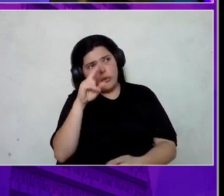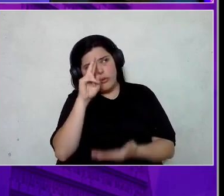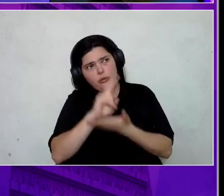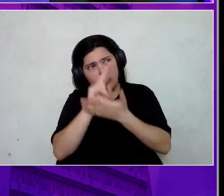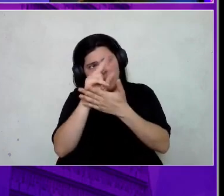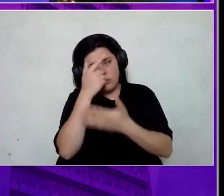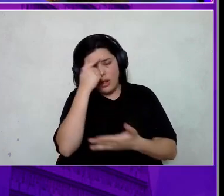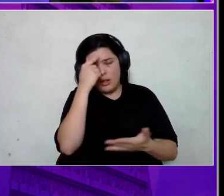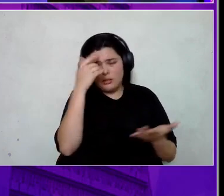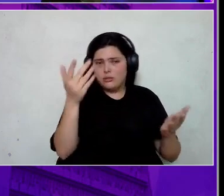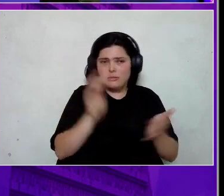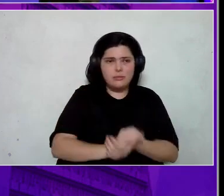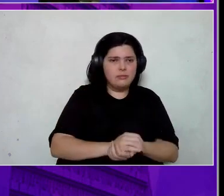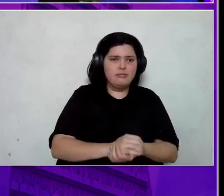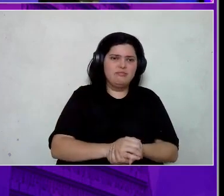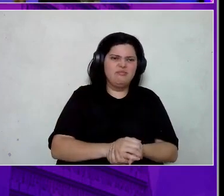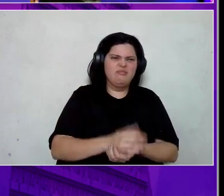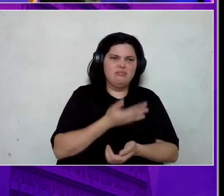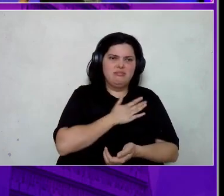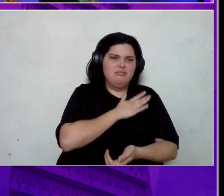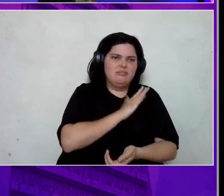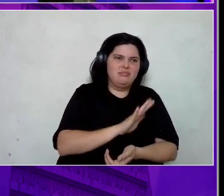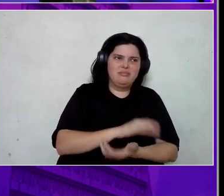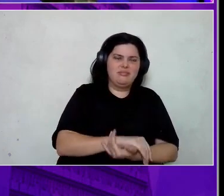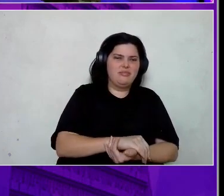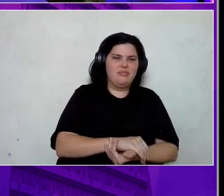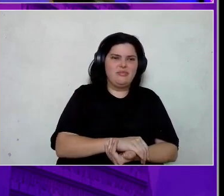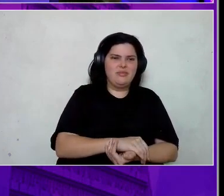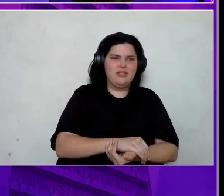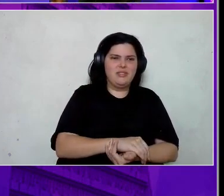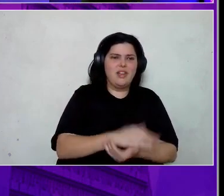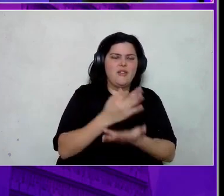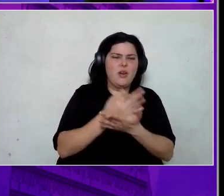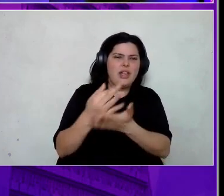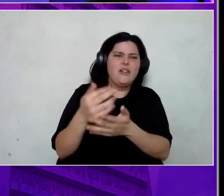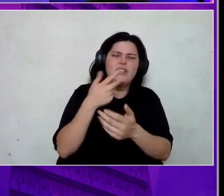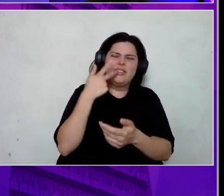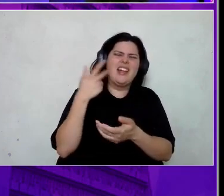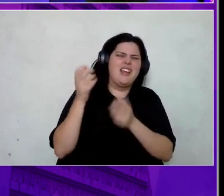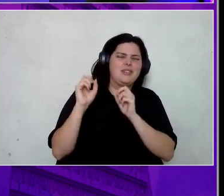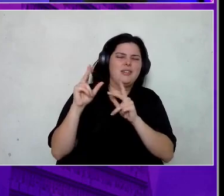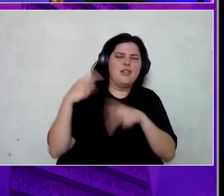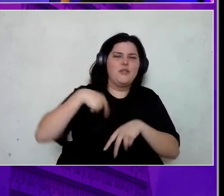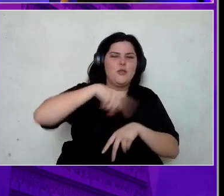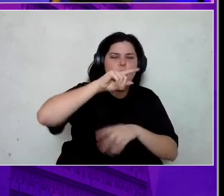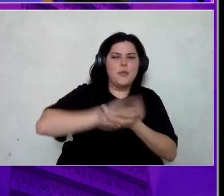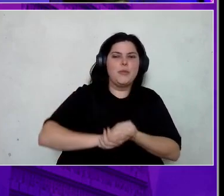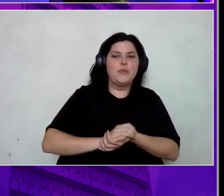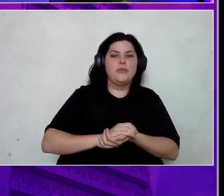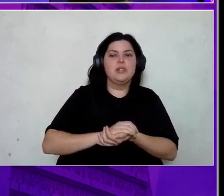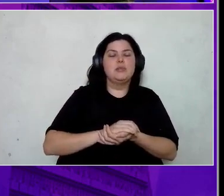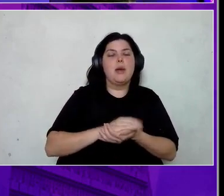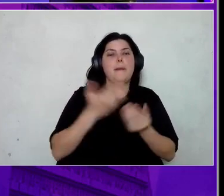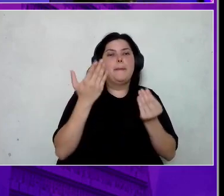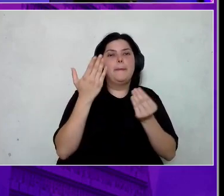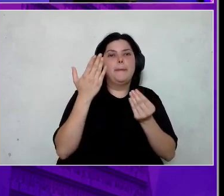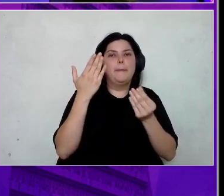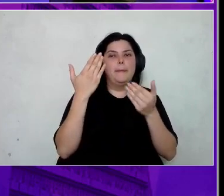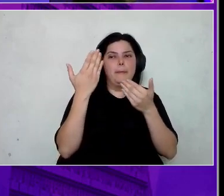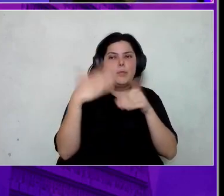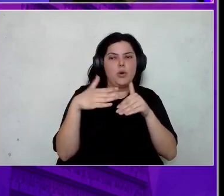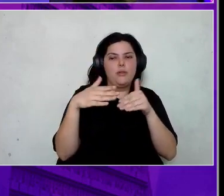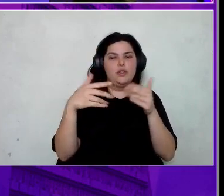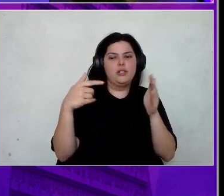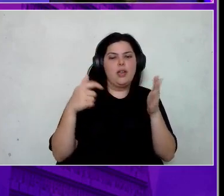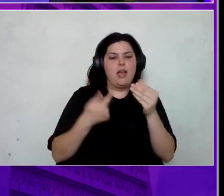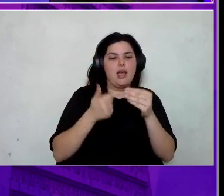tava muito, faltava aula só na faculdade. Eu disse, eu vou. Aí fiz uma prova de SQL na época e consegui passar, né? Aí